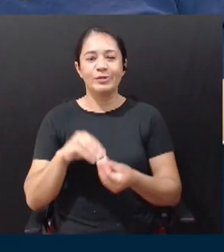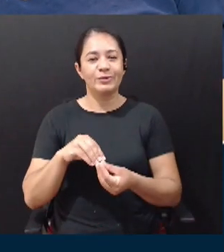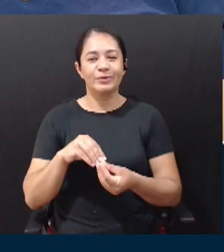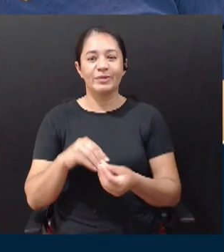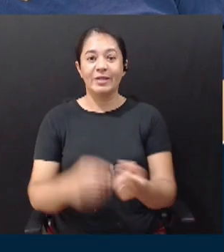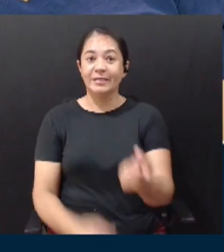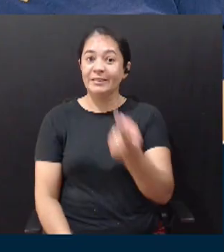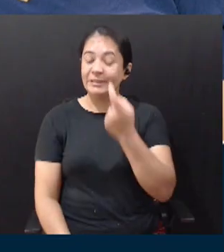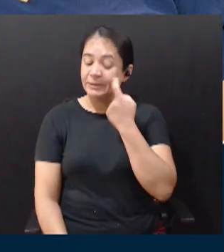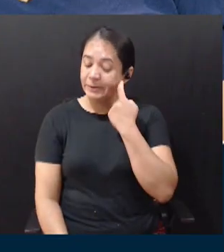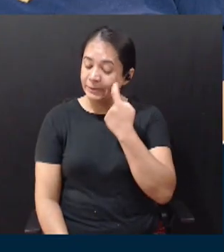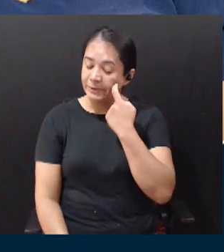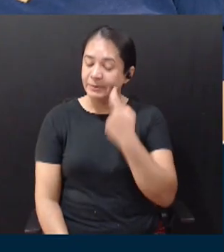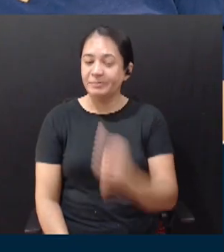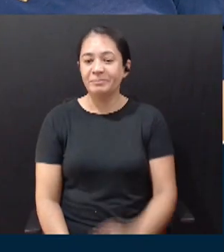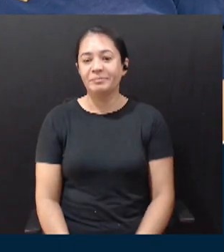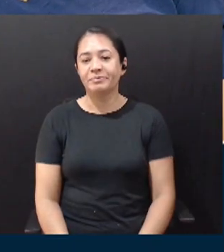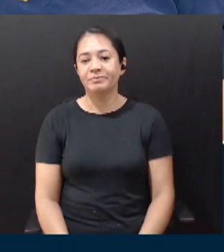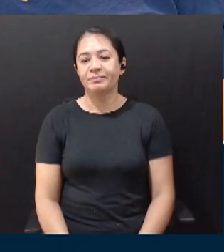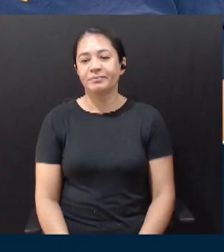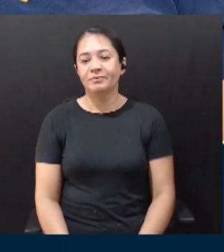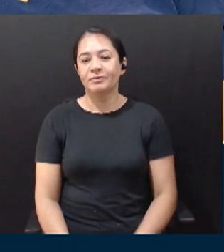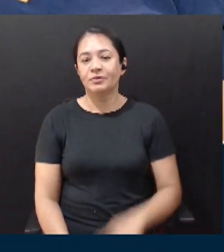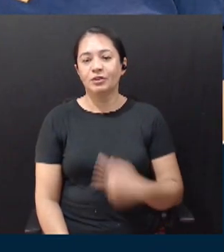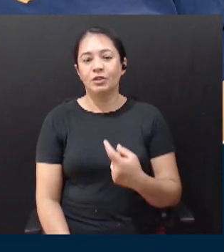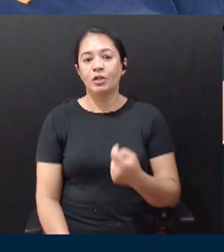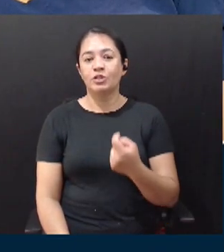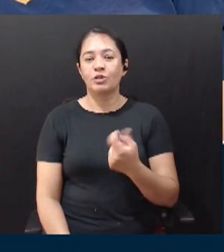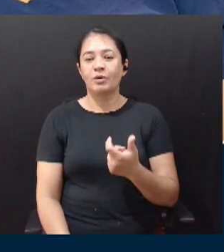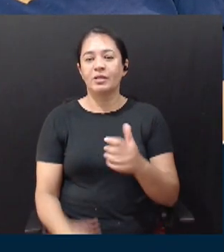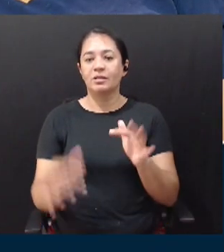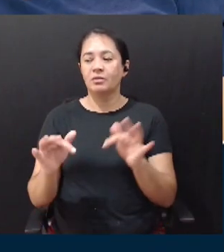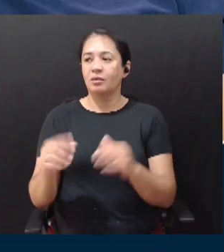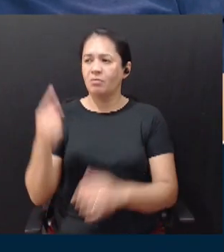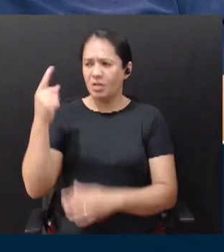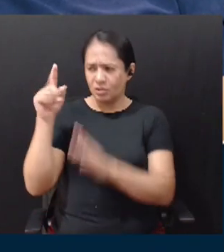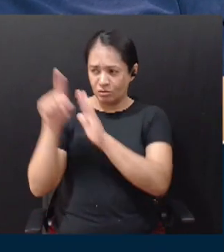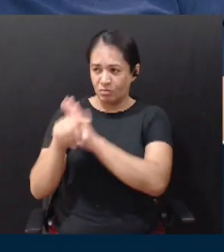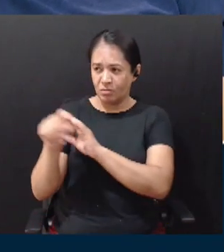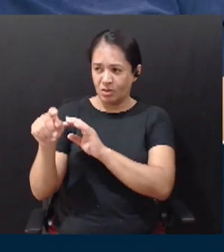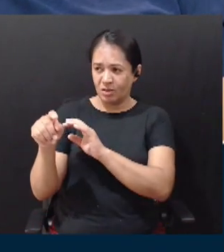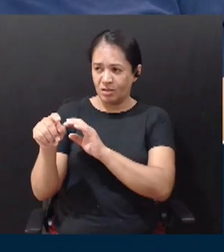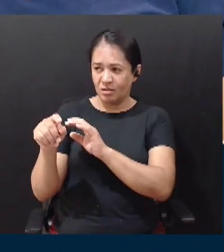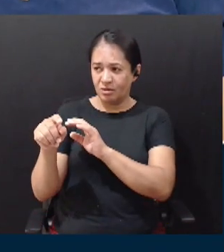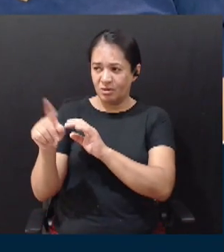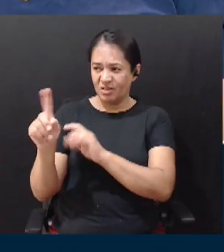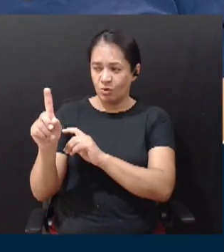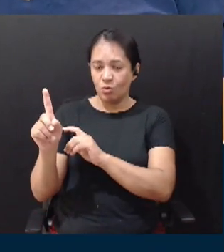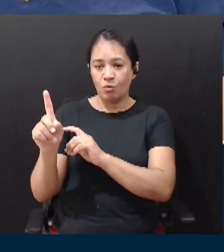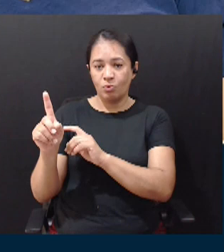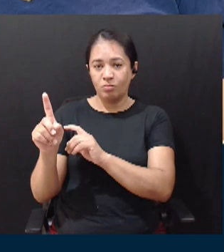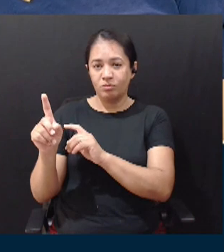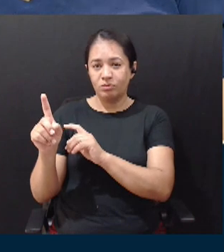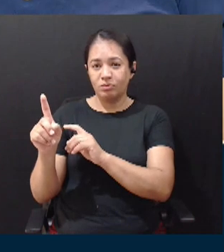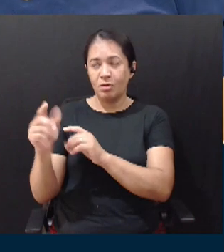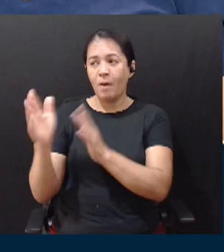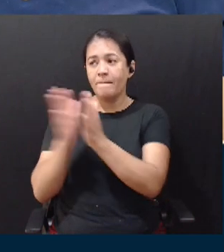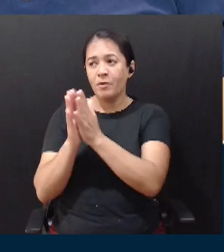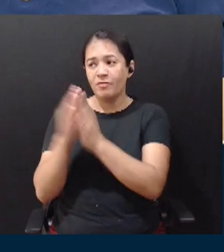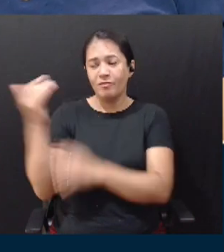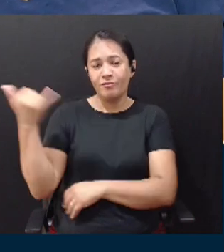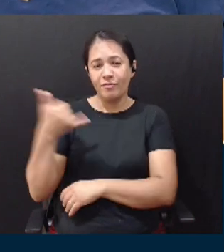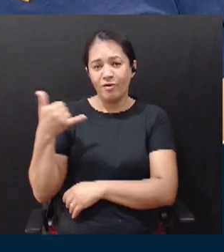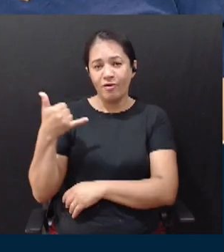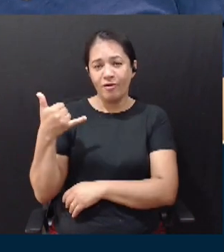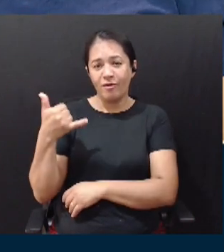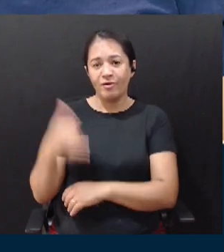a gente está aí já encerrando o programa. Dá tempo para mais uma, produção? Não precisa encerrar, né? Fala comigo, bebê, vamos lá.